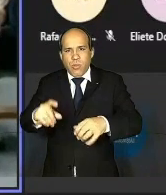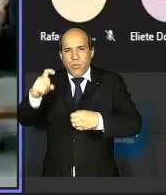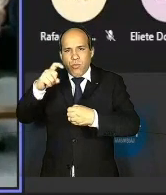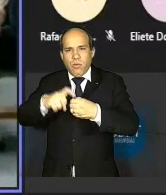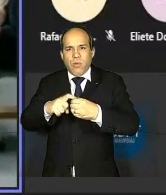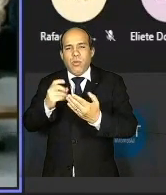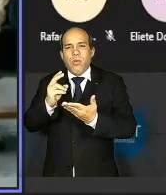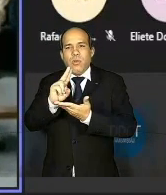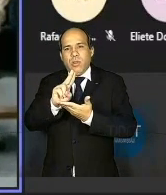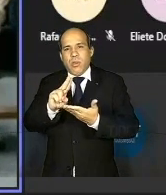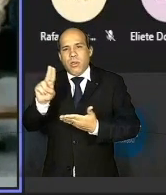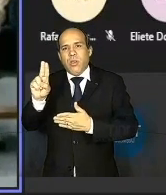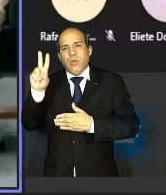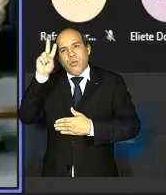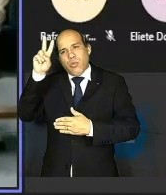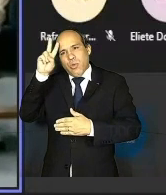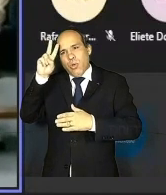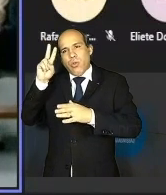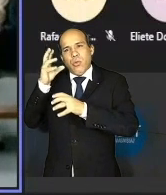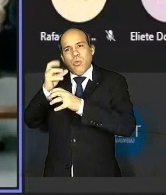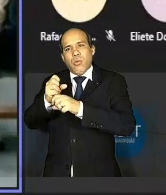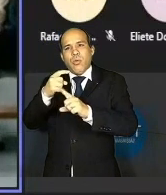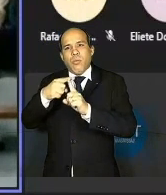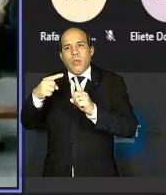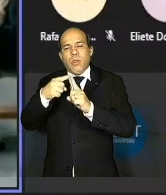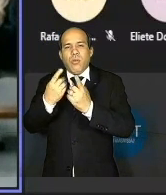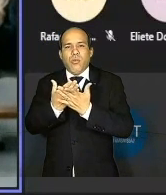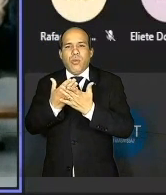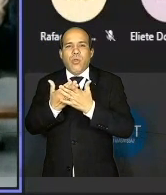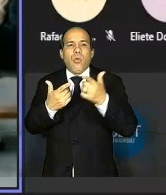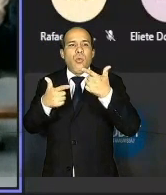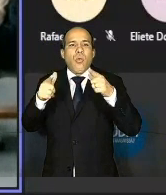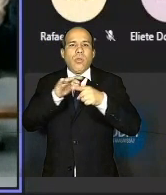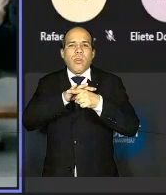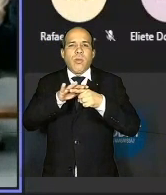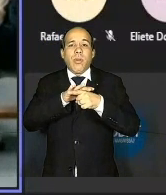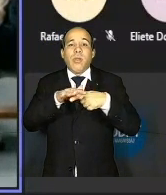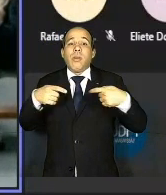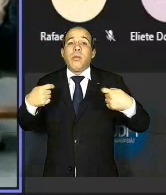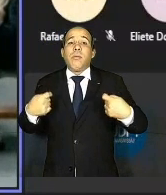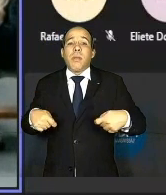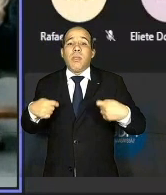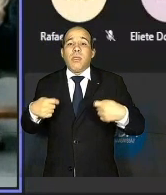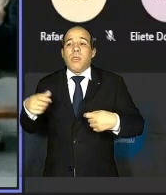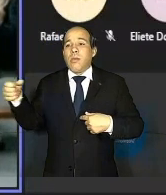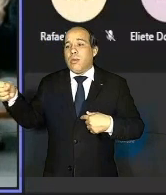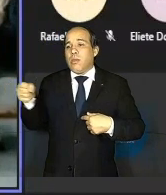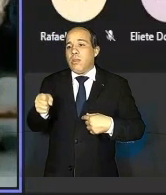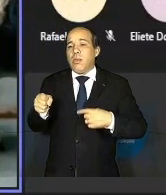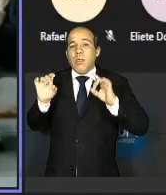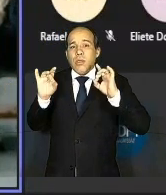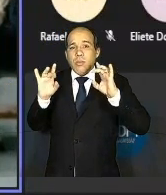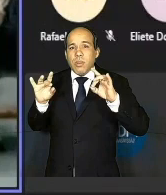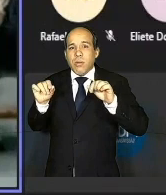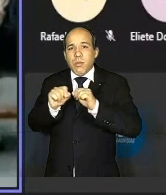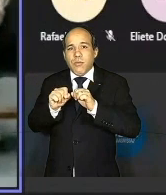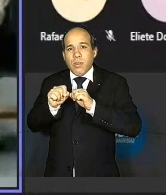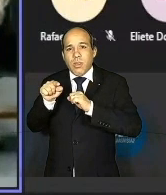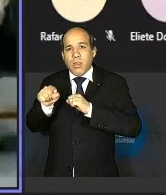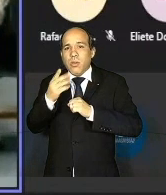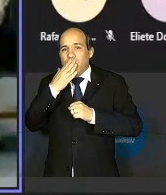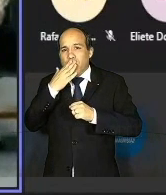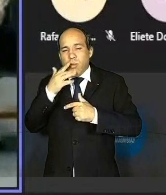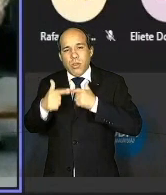declarações provisórias de vínculo acadêmico, históricos escolares parciais e outras demandas que exigem a manutenção de